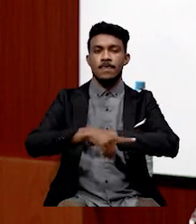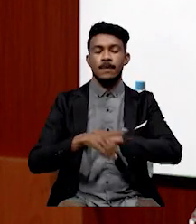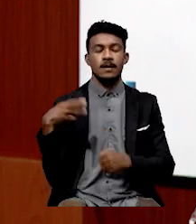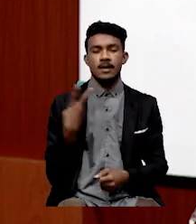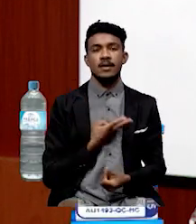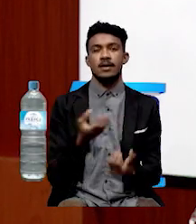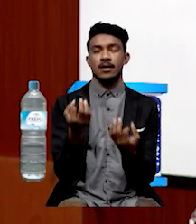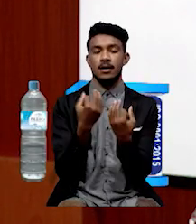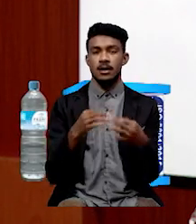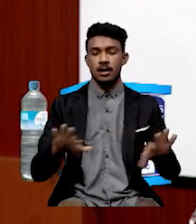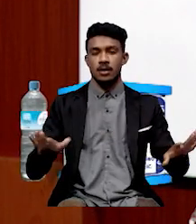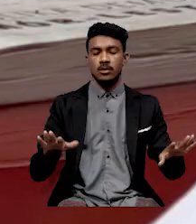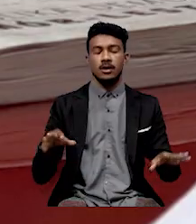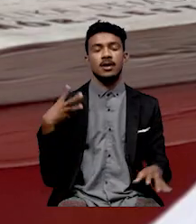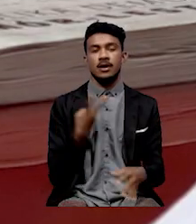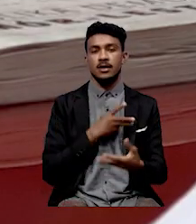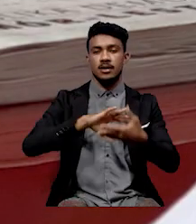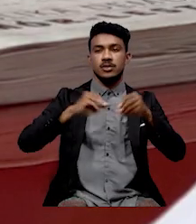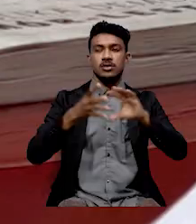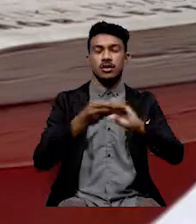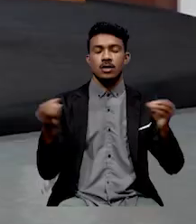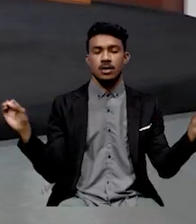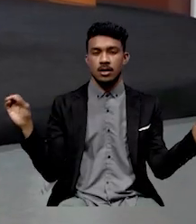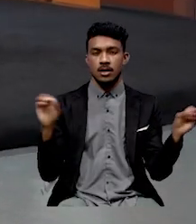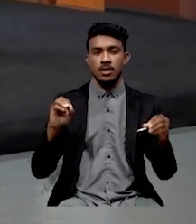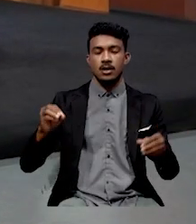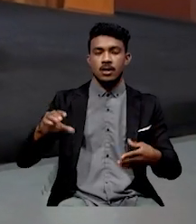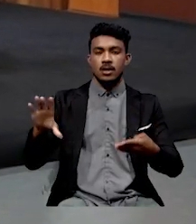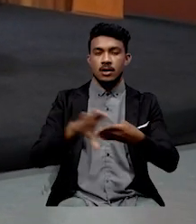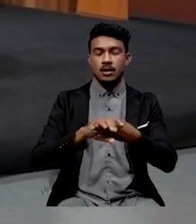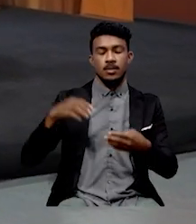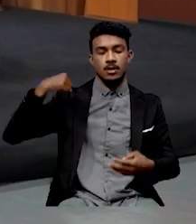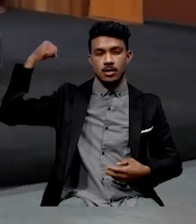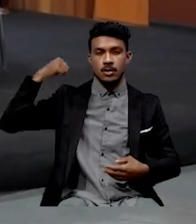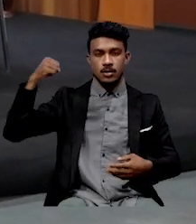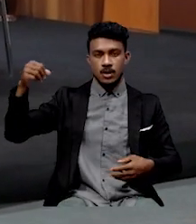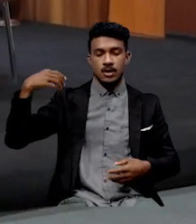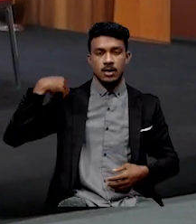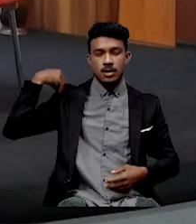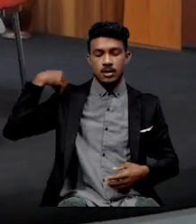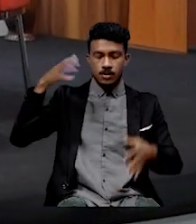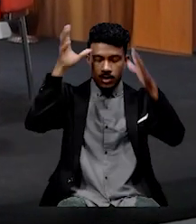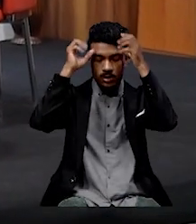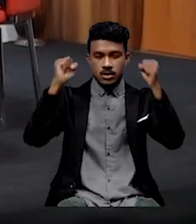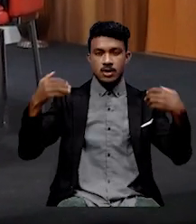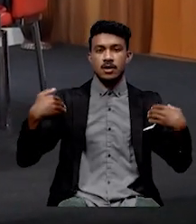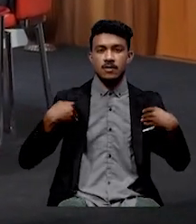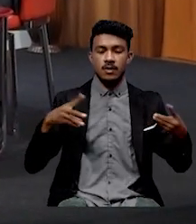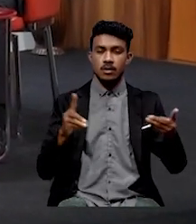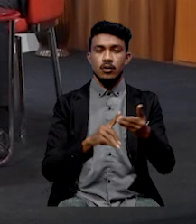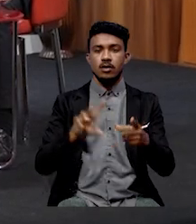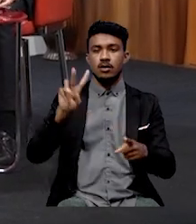com então então história mais lá ia. Campanha eleitoral ba candidato presidente república se hahu ia loron rua